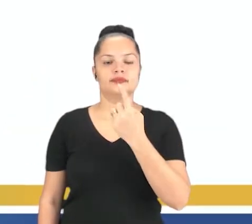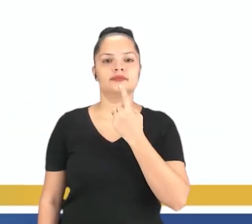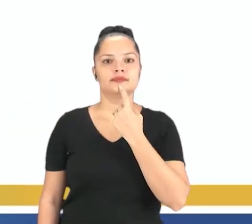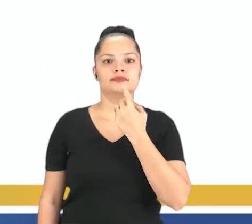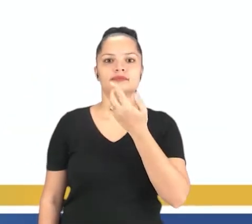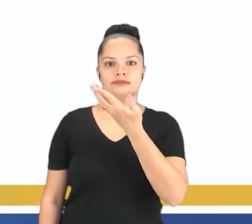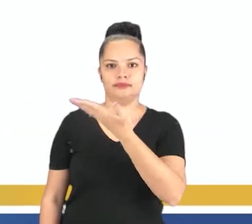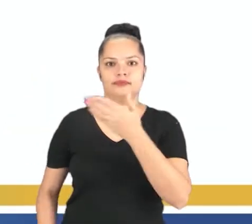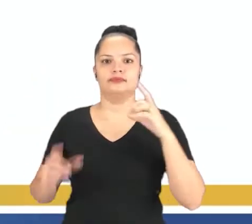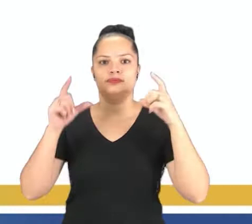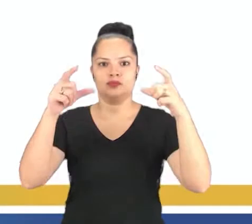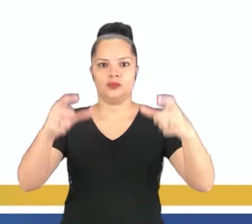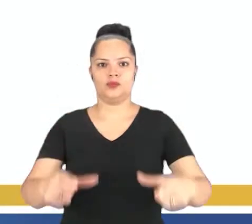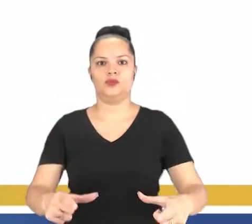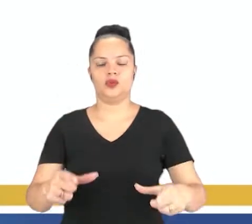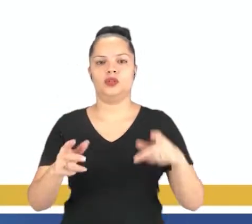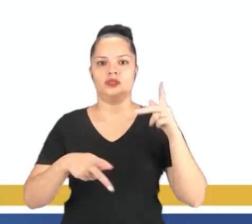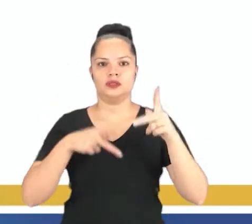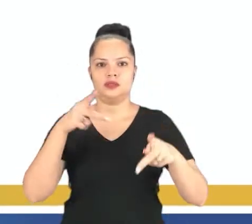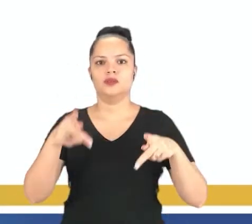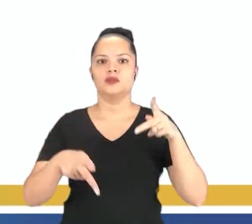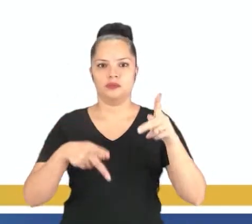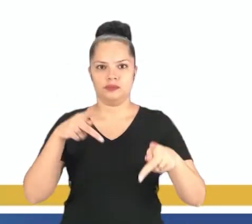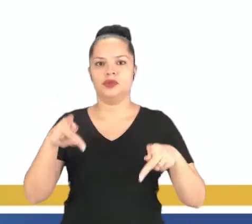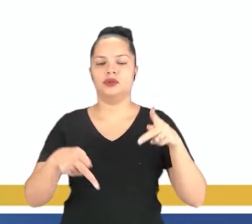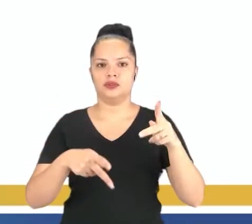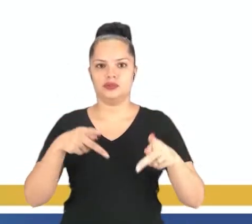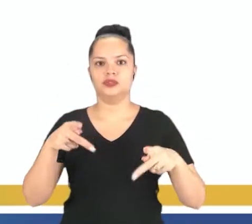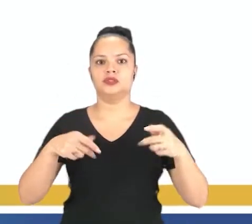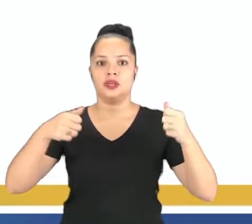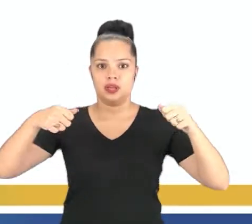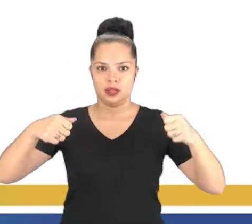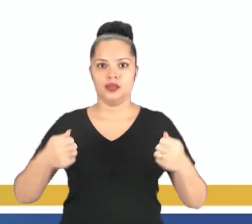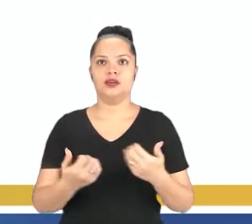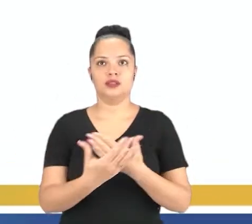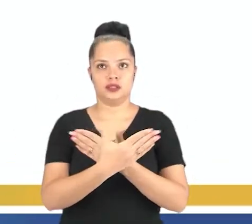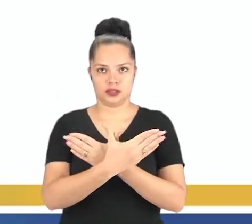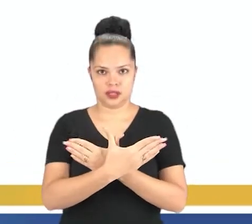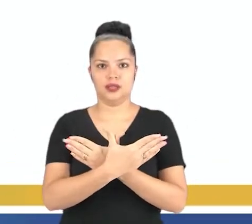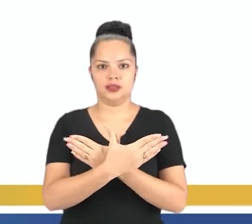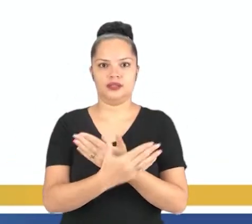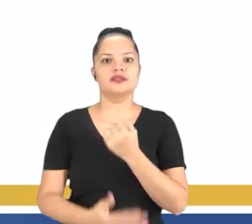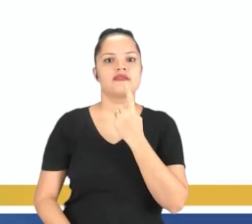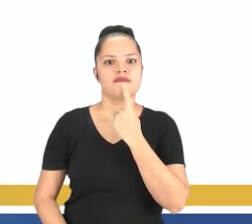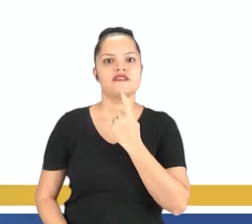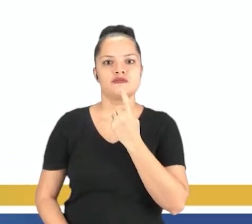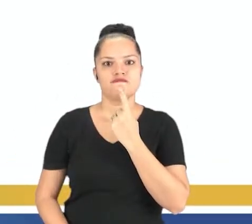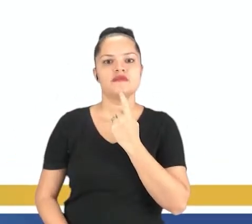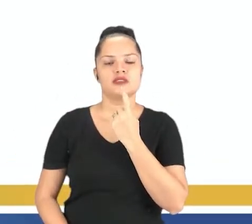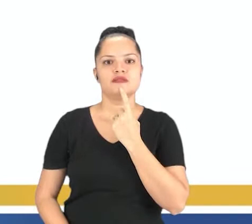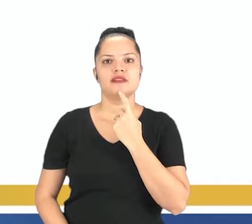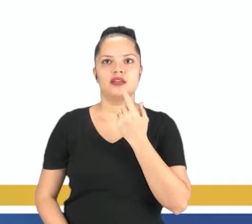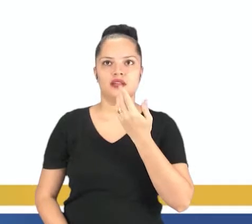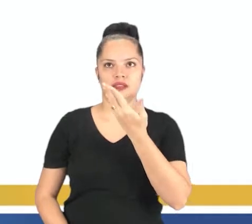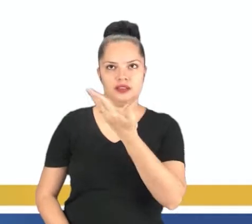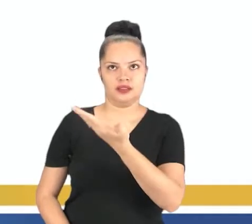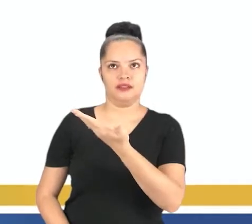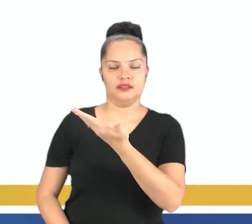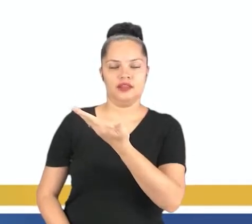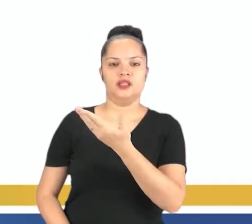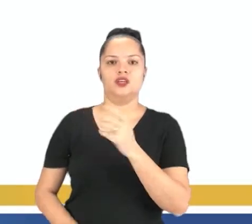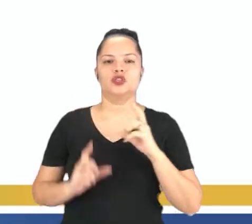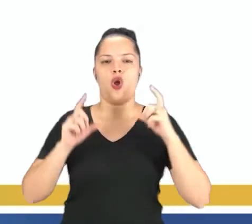mapa da localização dos povos astecas né é Observe que na legenda vermelha você vai